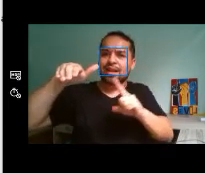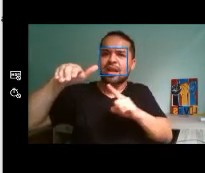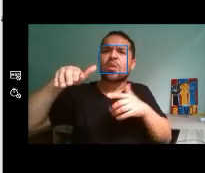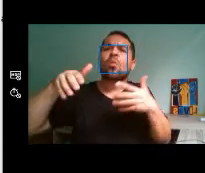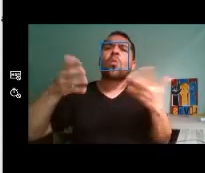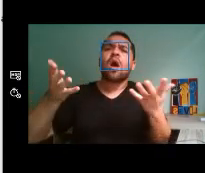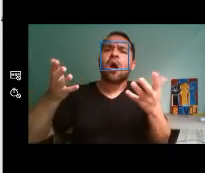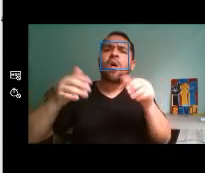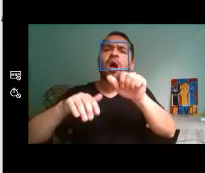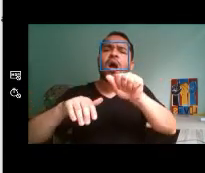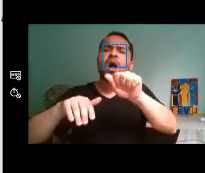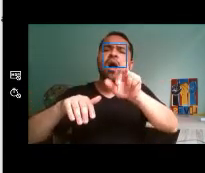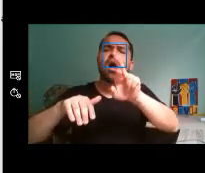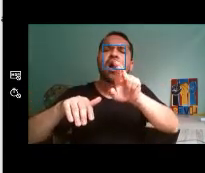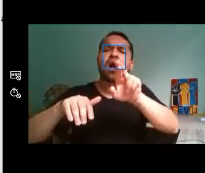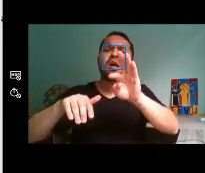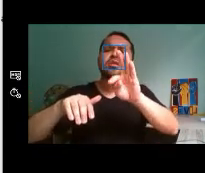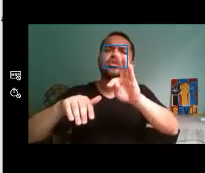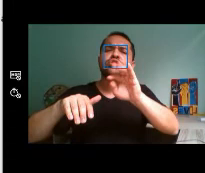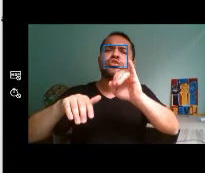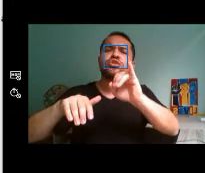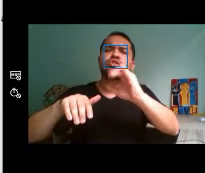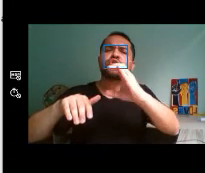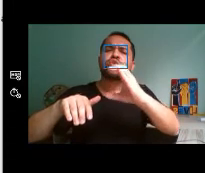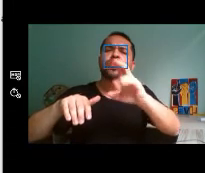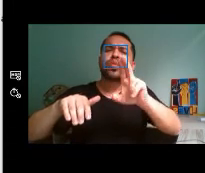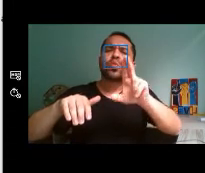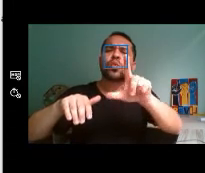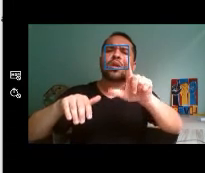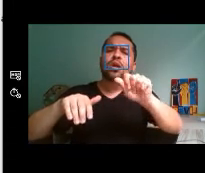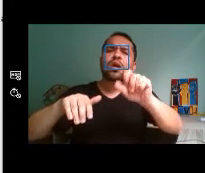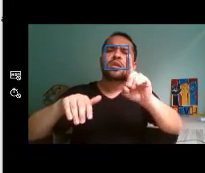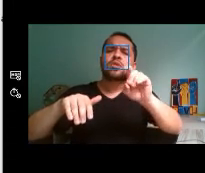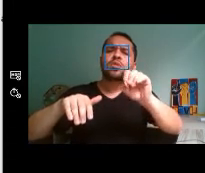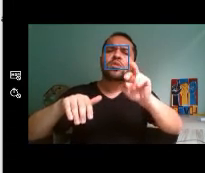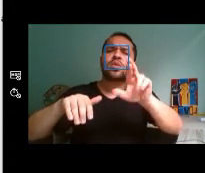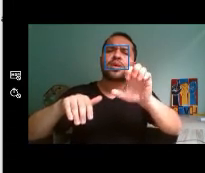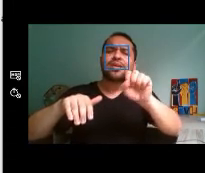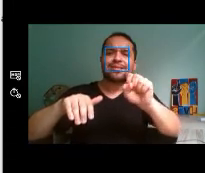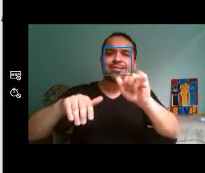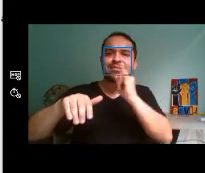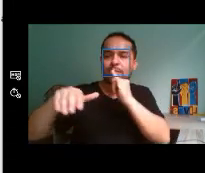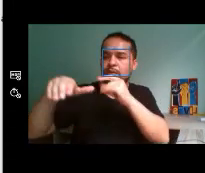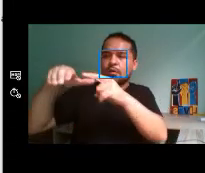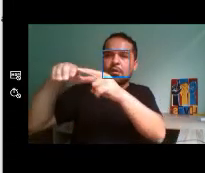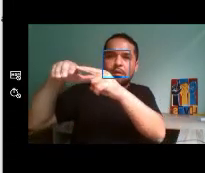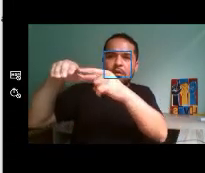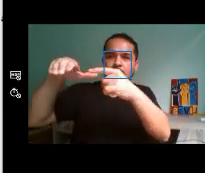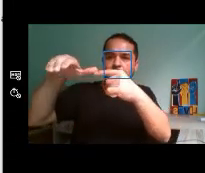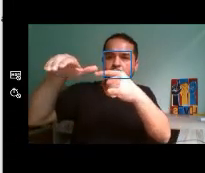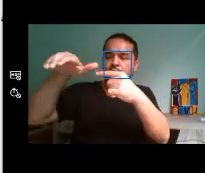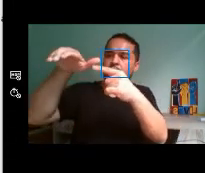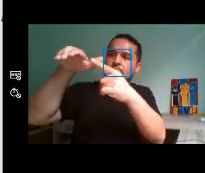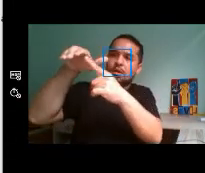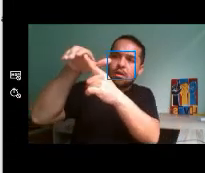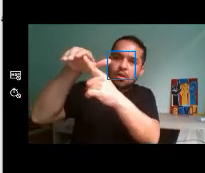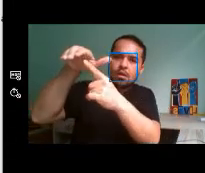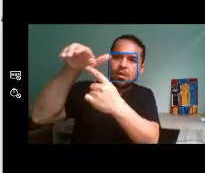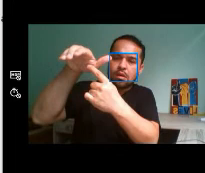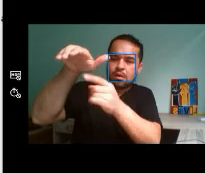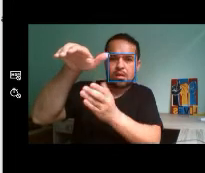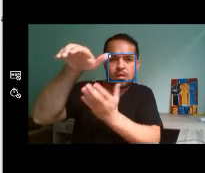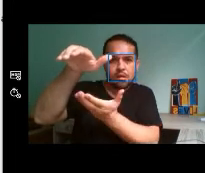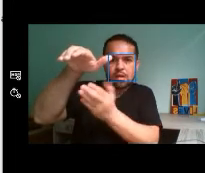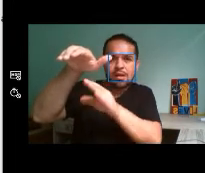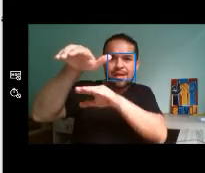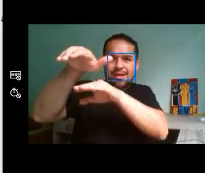tocava, onde que os lábios, quais eram os articuladores que estavam envolvidos nessa produção, lembram? O